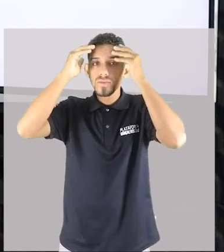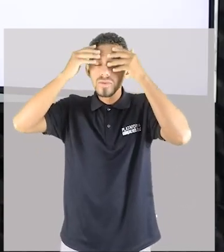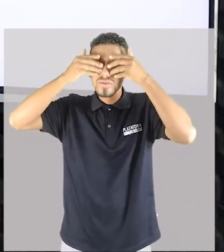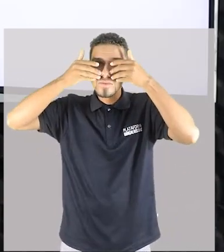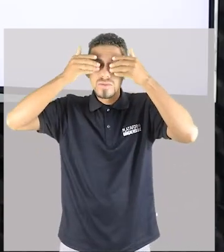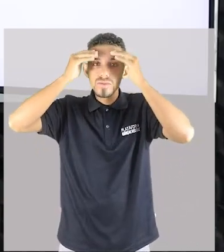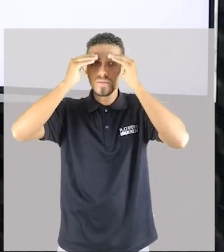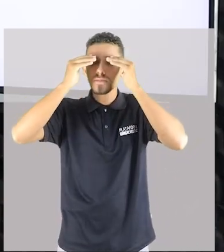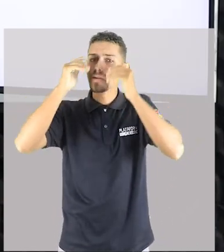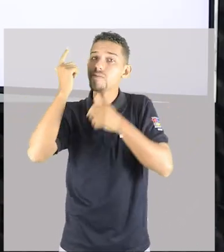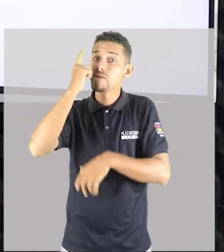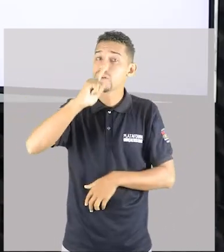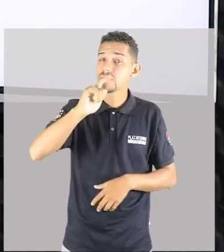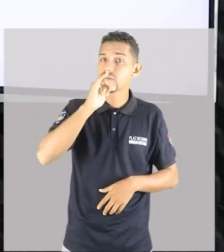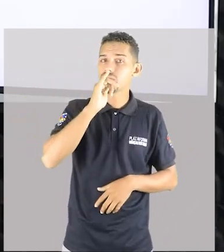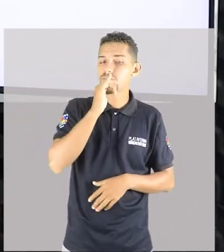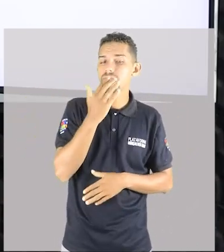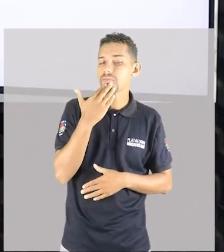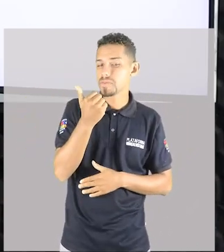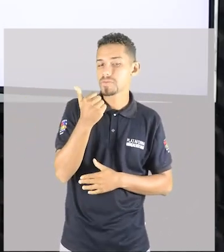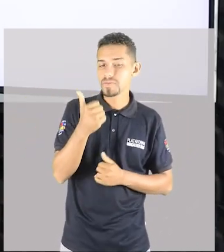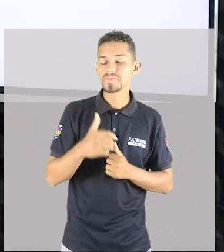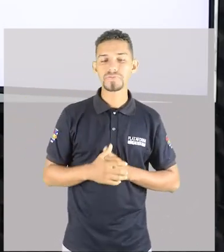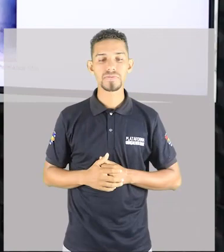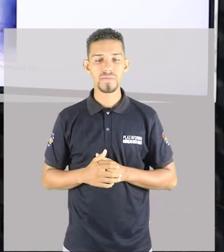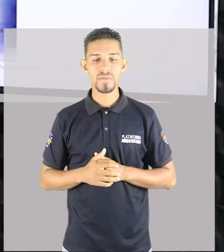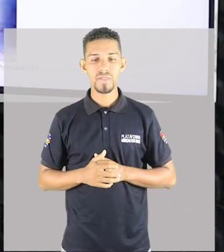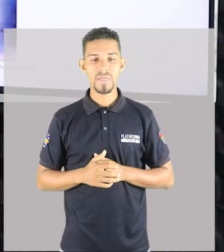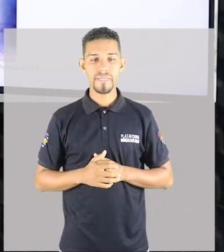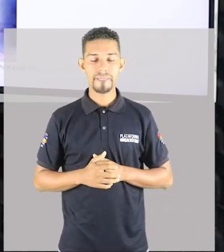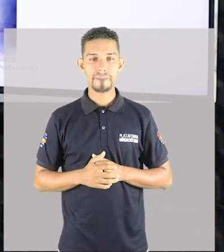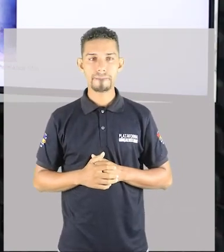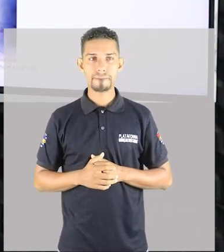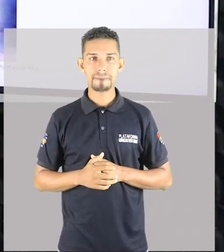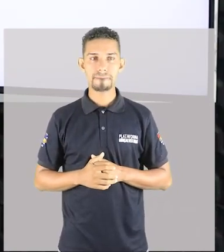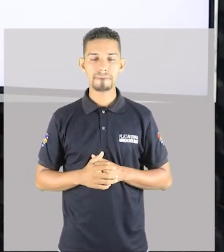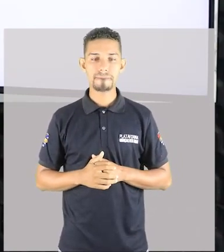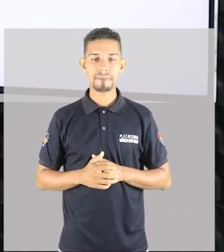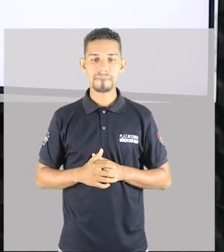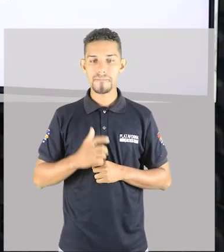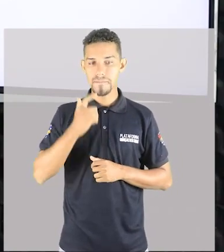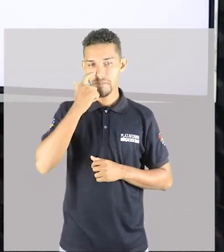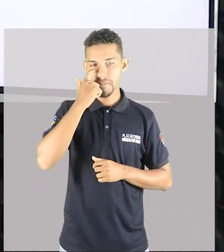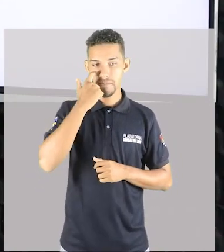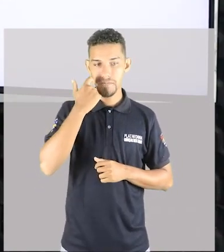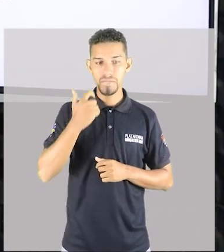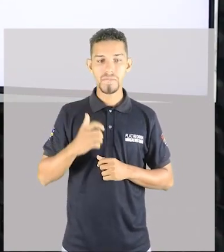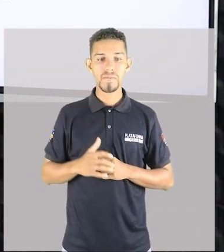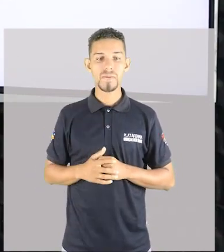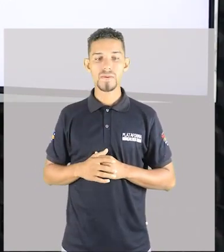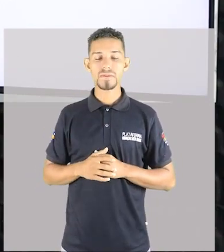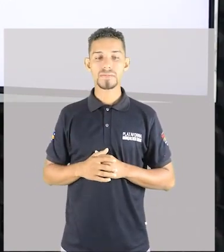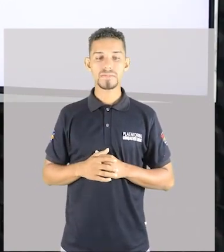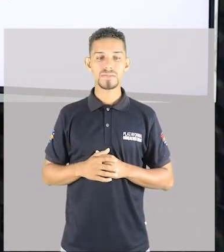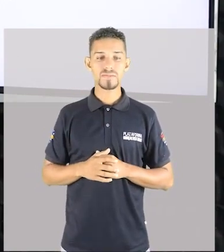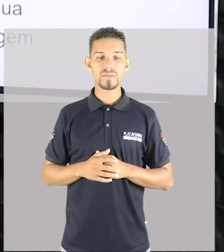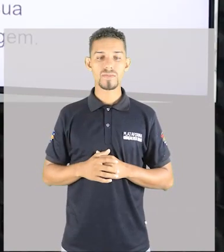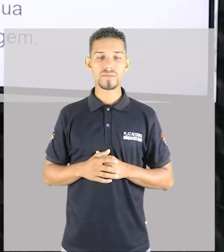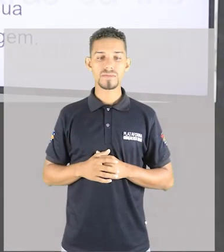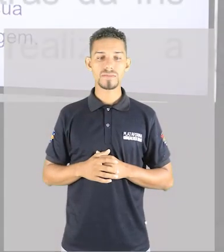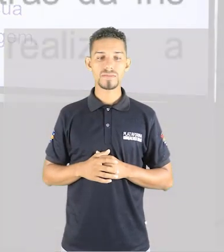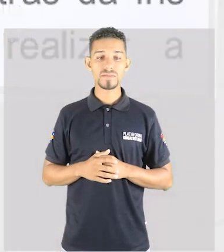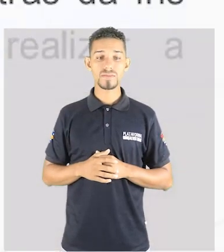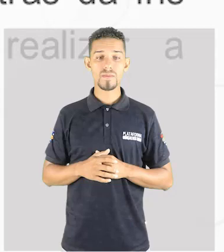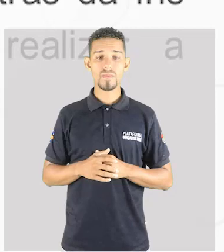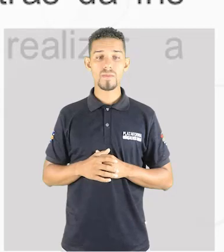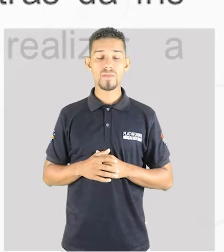nutrição do olho, fazendo com que o olho funcione bacaninha. Beleza? Então, perdão, já falei córnea, coroide,